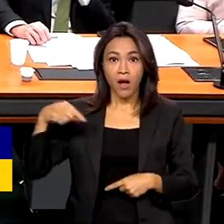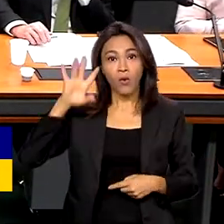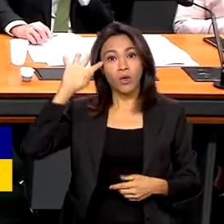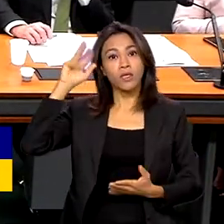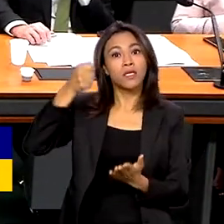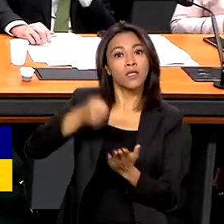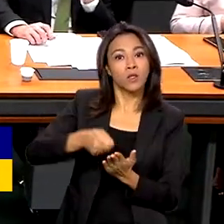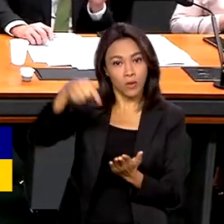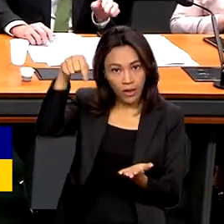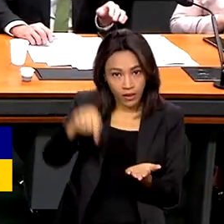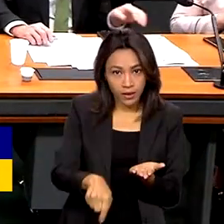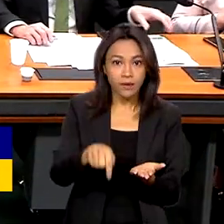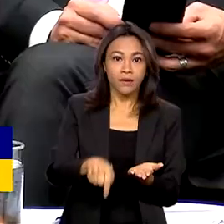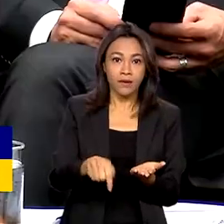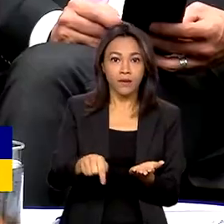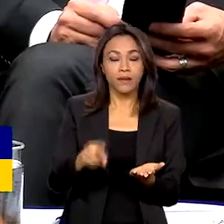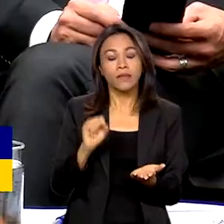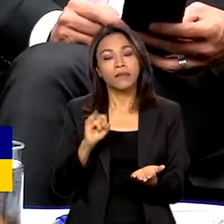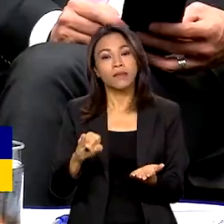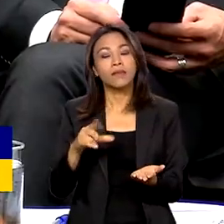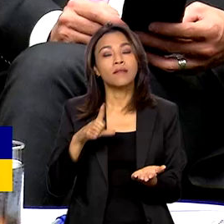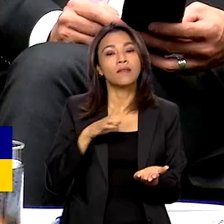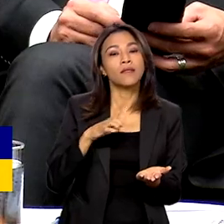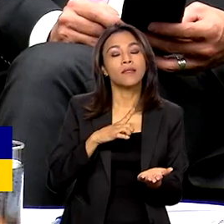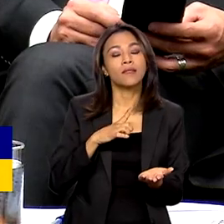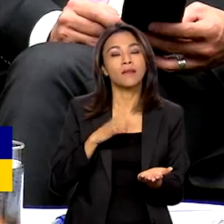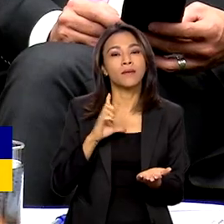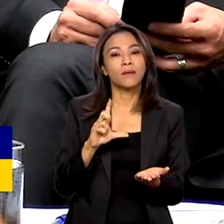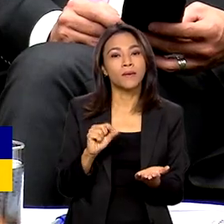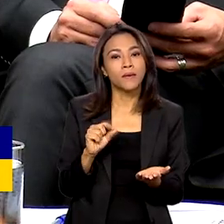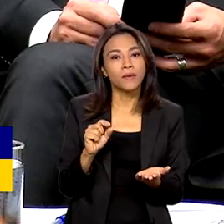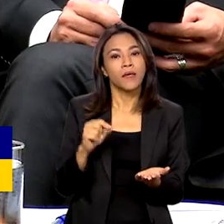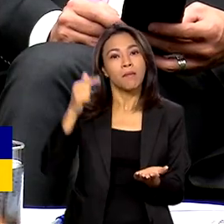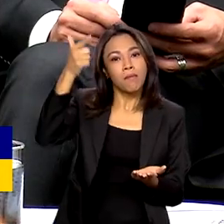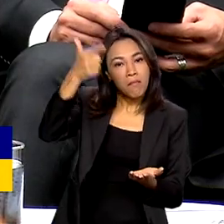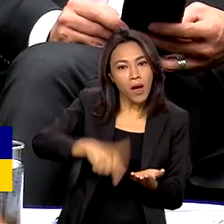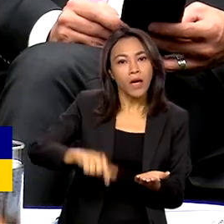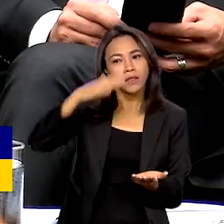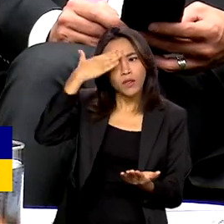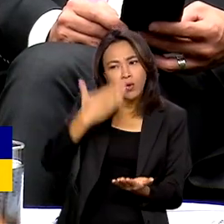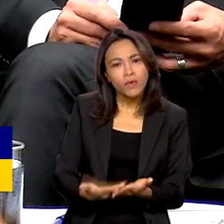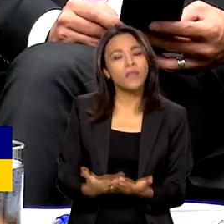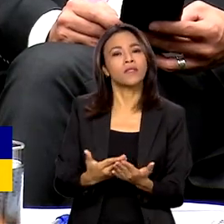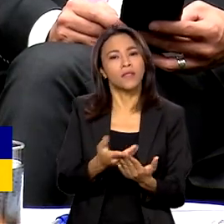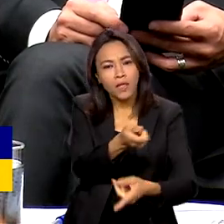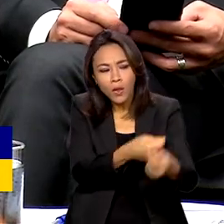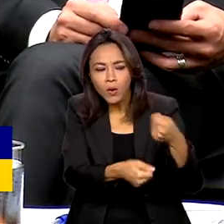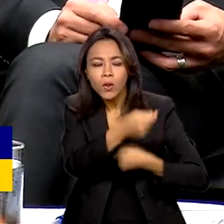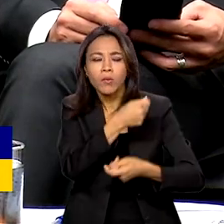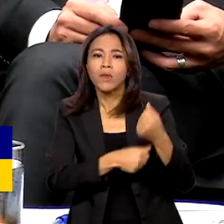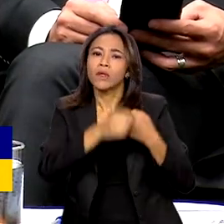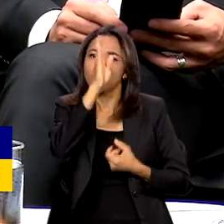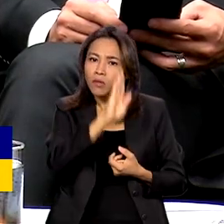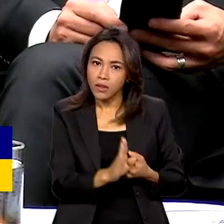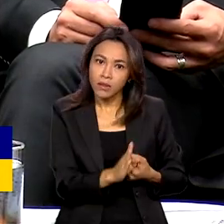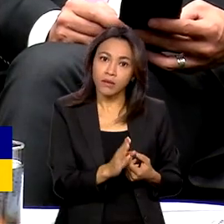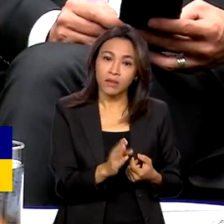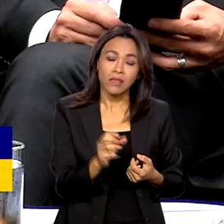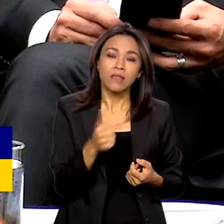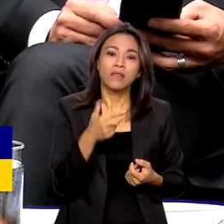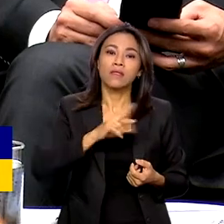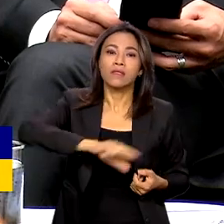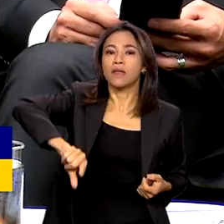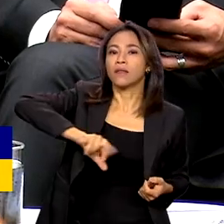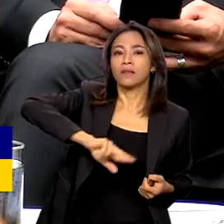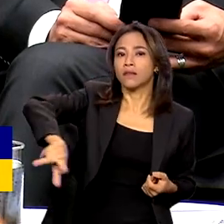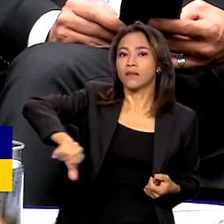aqui sim haveria espaço para um gesto de mais confiança na economia brasileira sem que houvesse